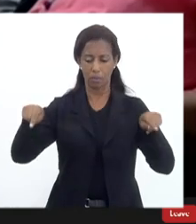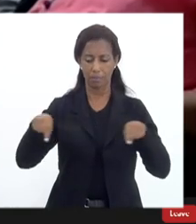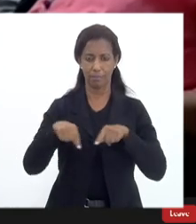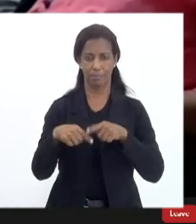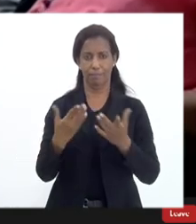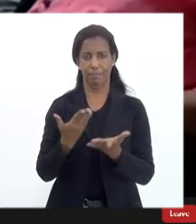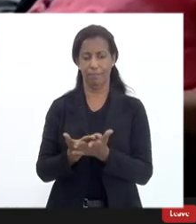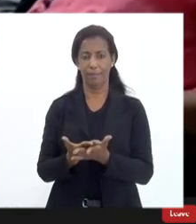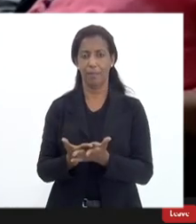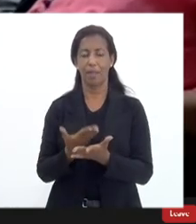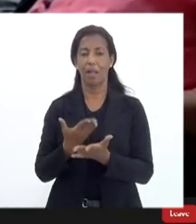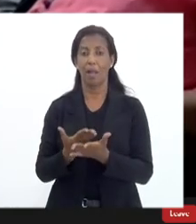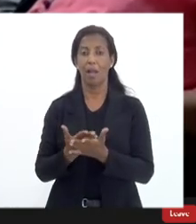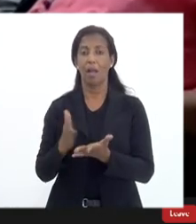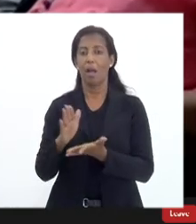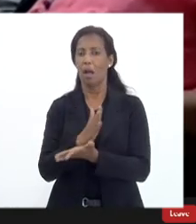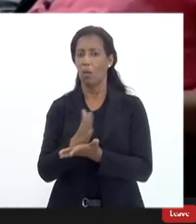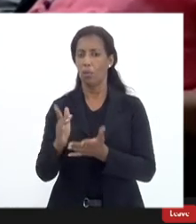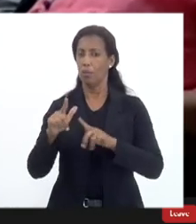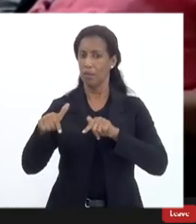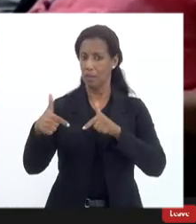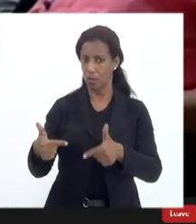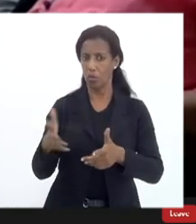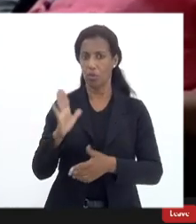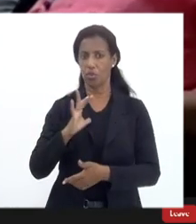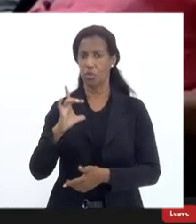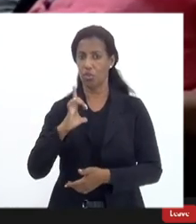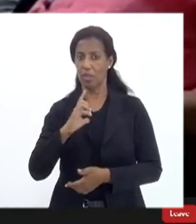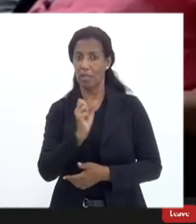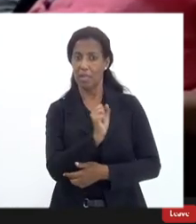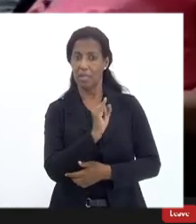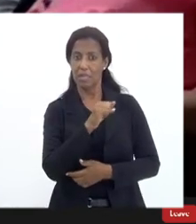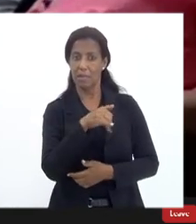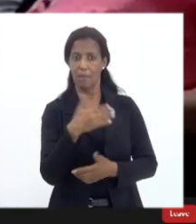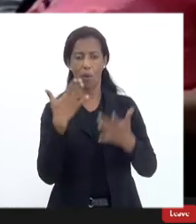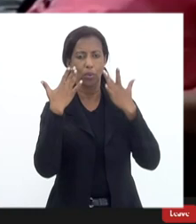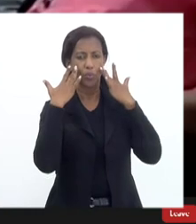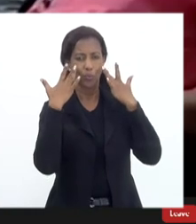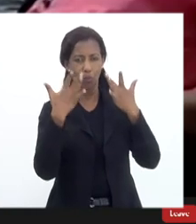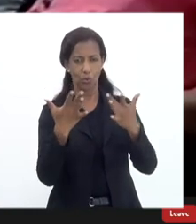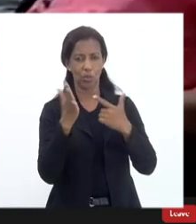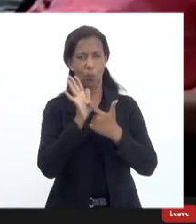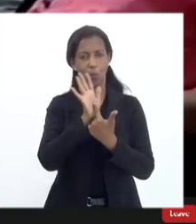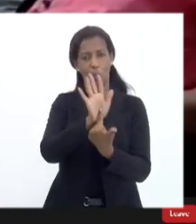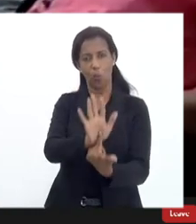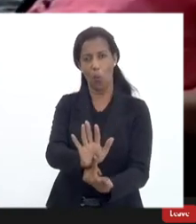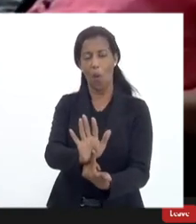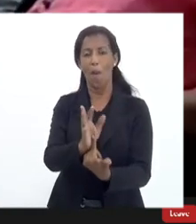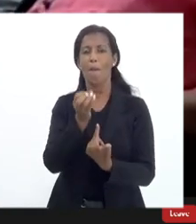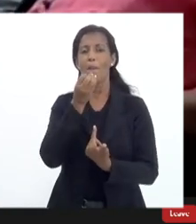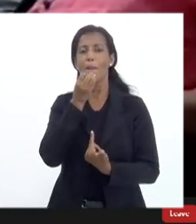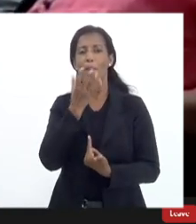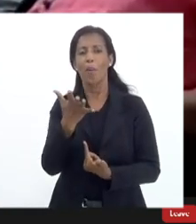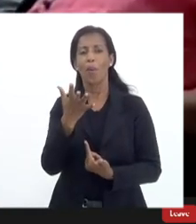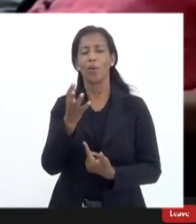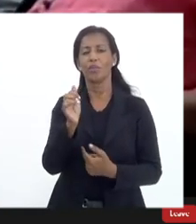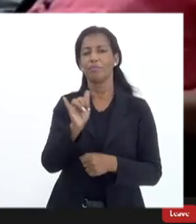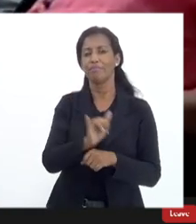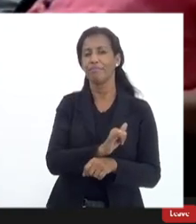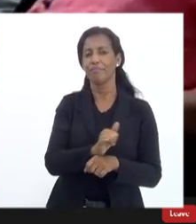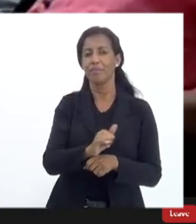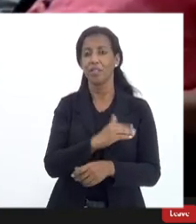Algumas ações já estão em curso, como simpósios de apresentação de boas práticas, de escolas